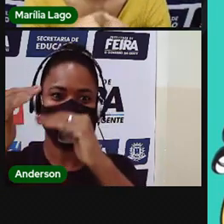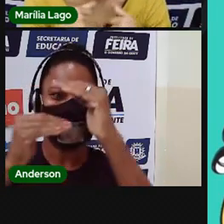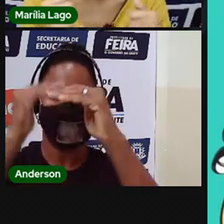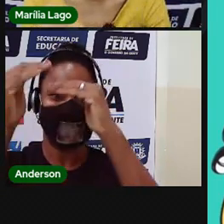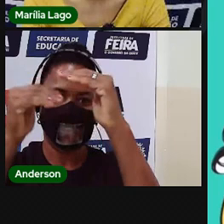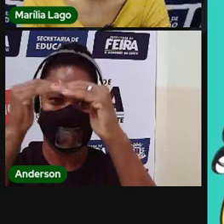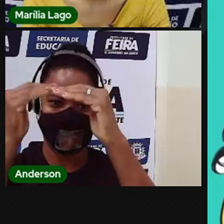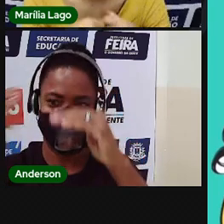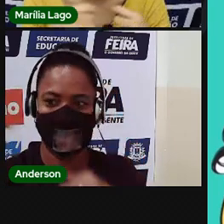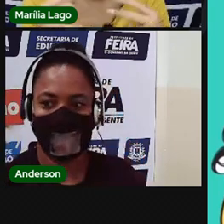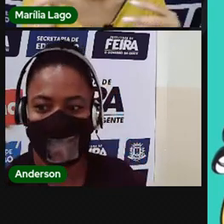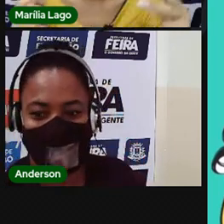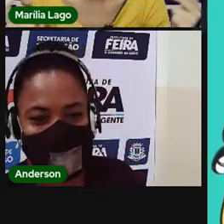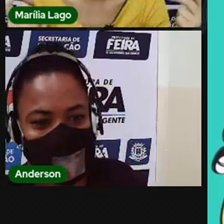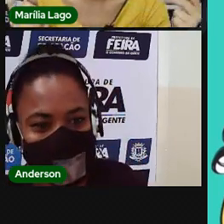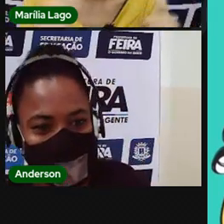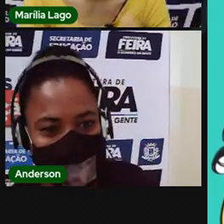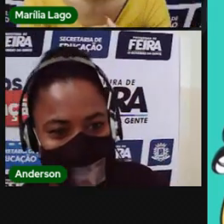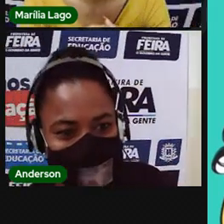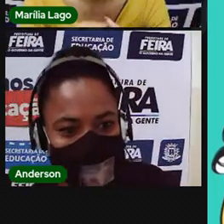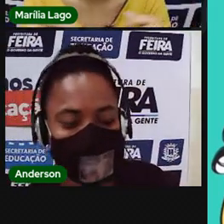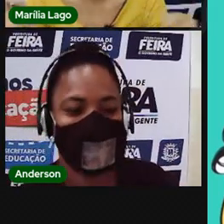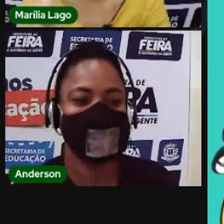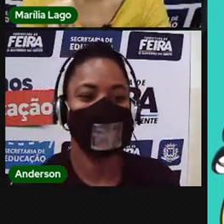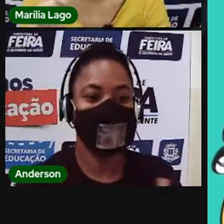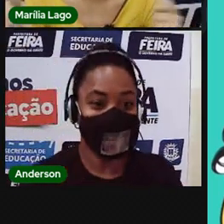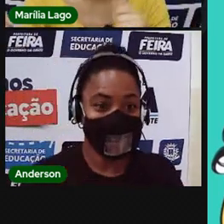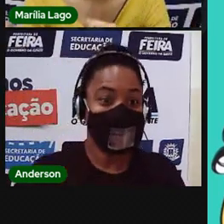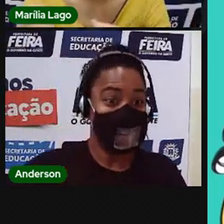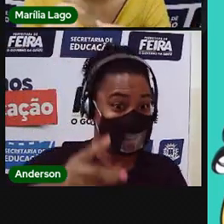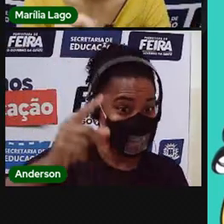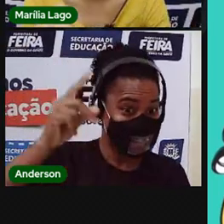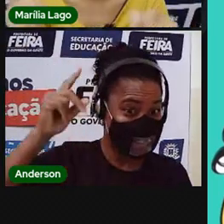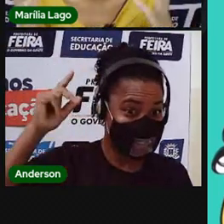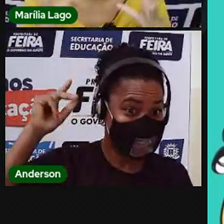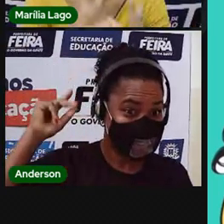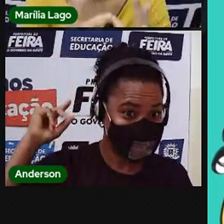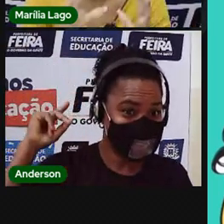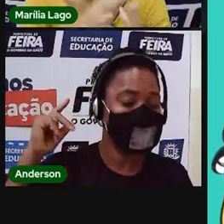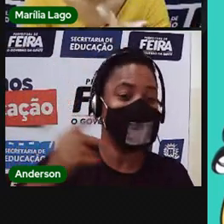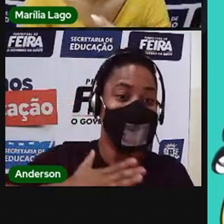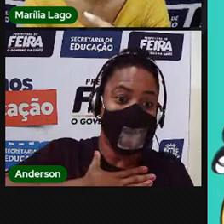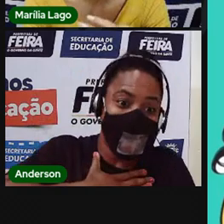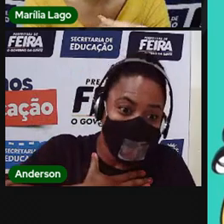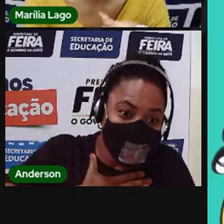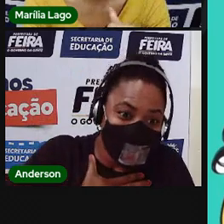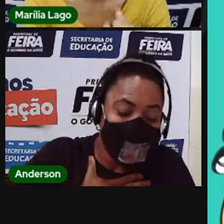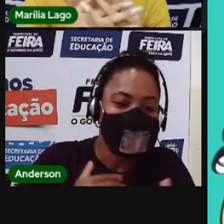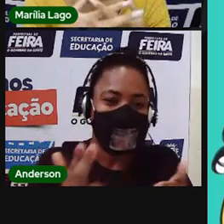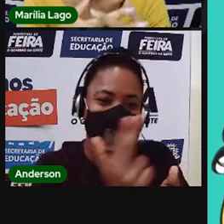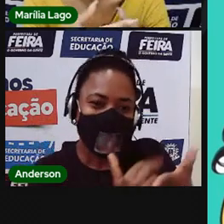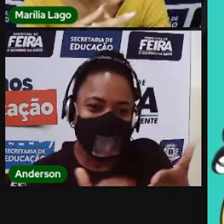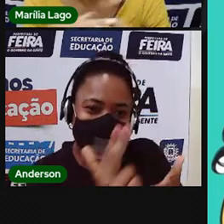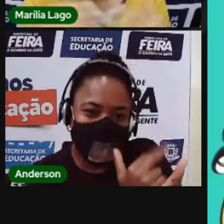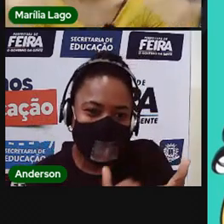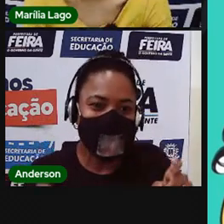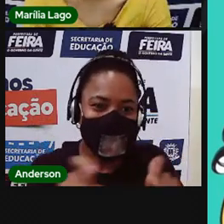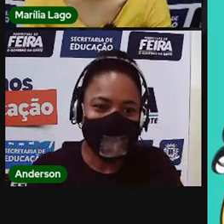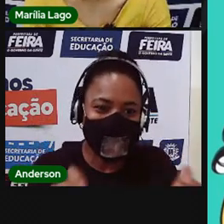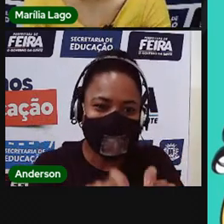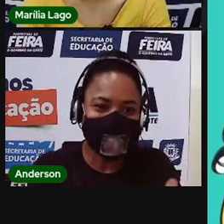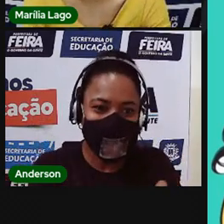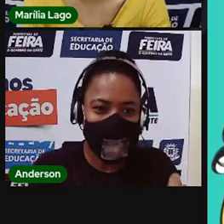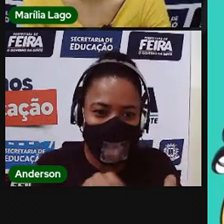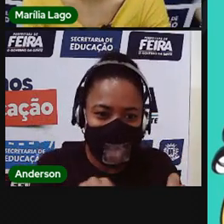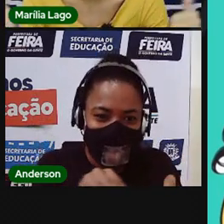o PowerPoint, usava o Paint, fazia desenho, já gostava naquela época. E hoje